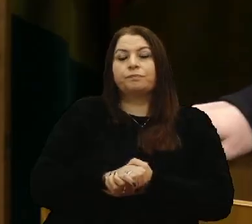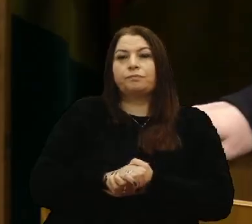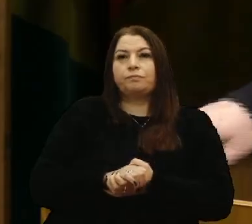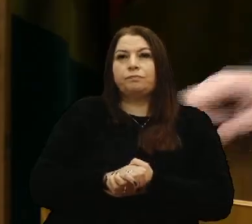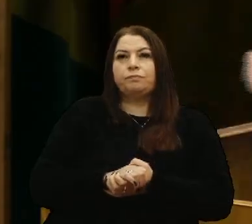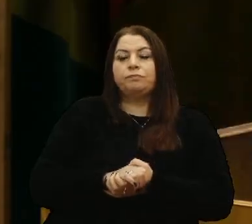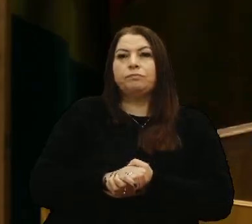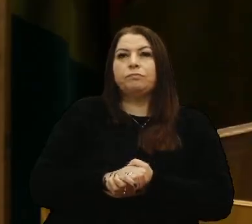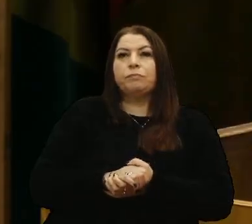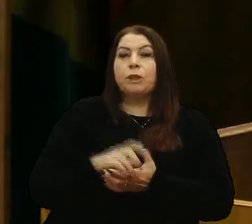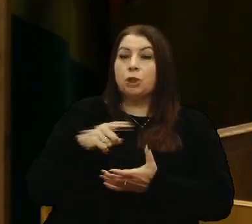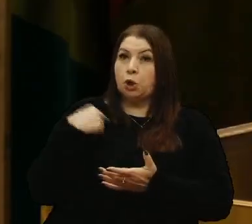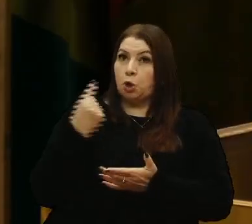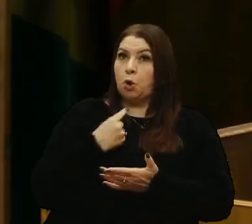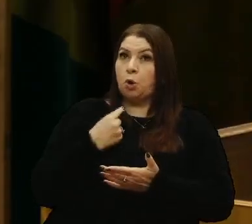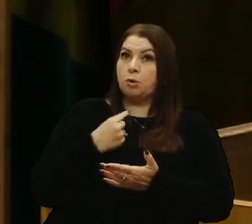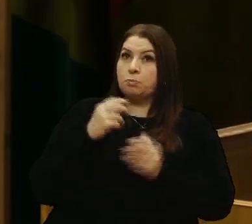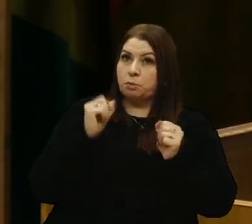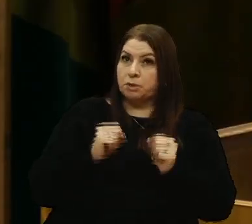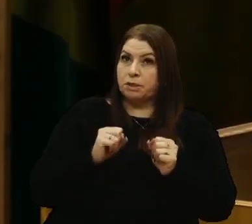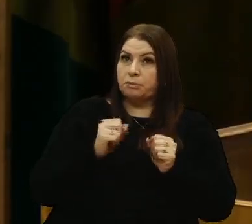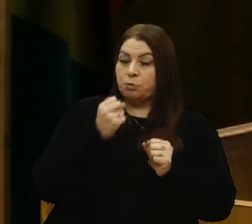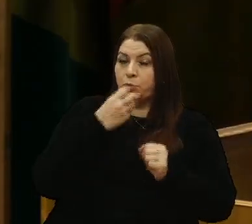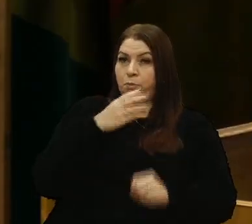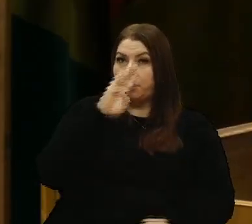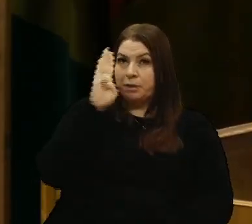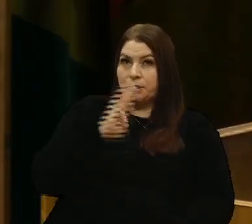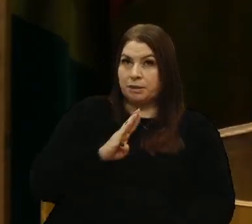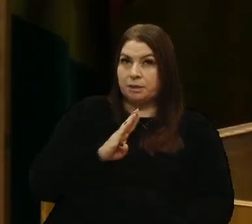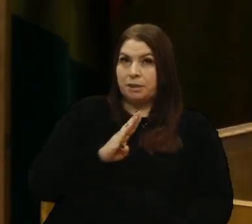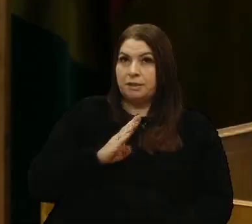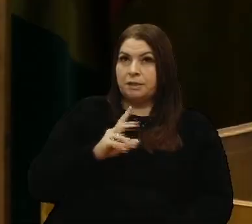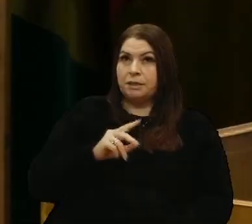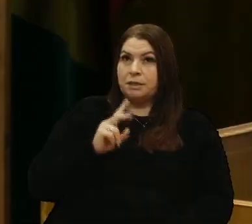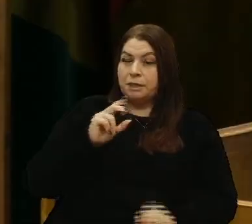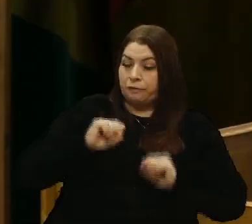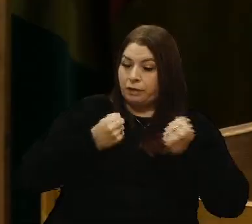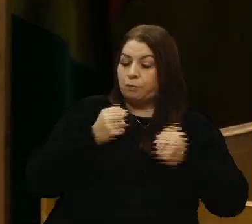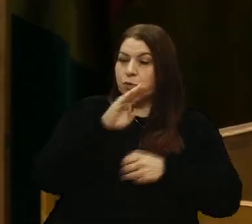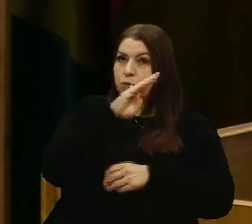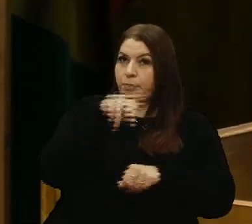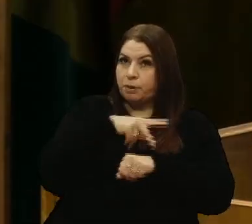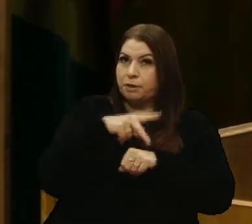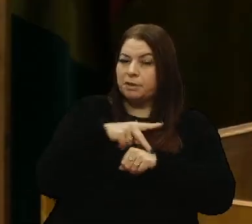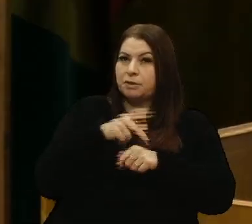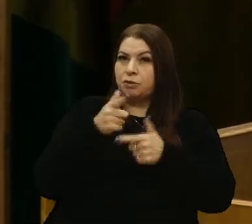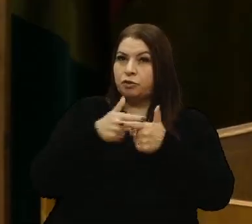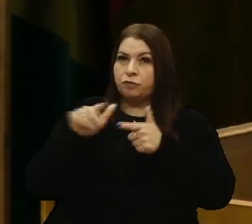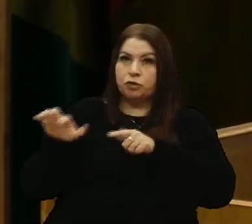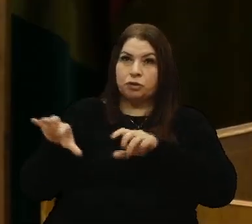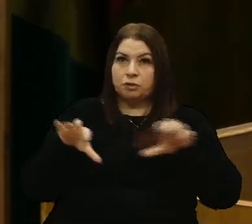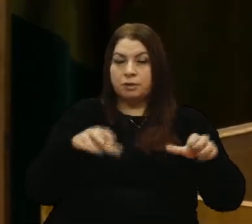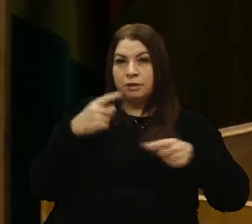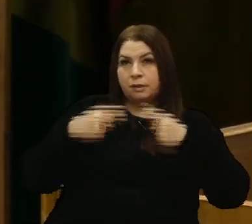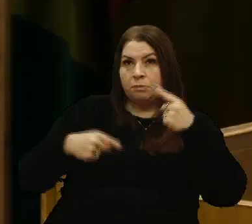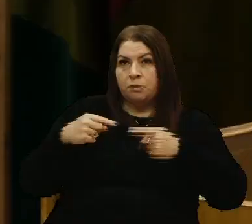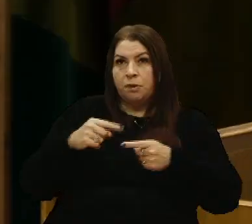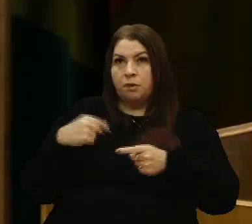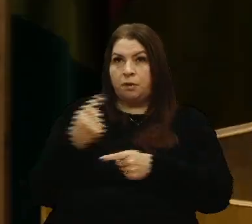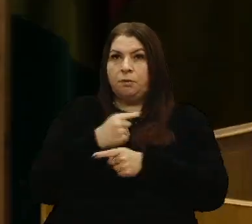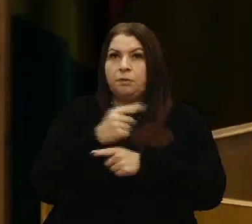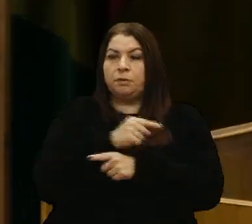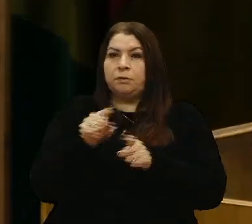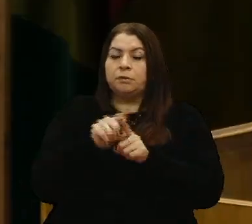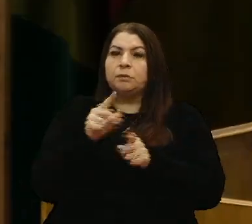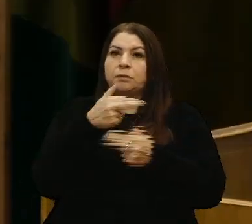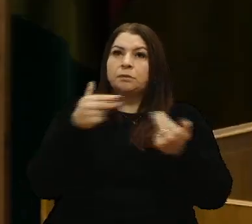Tão bom que nós possamos, como bons brasileiros e patriotas que somos, subdividir esse debate.